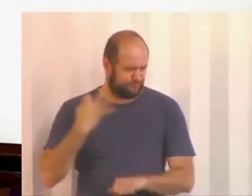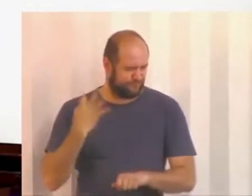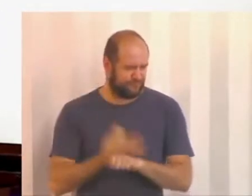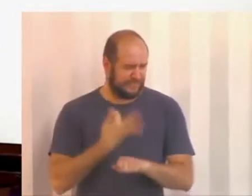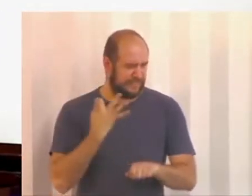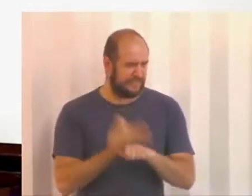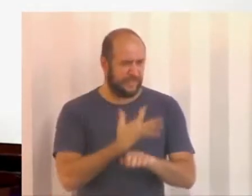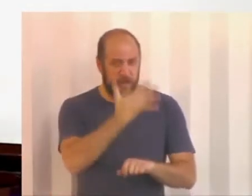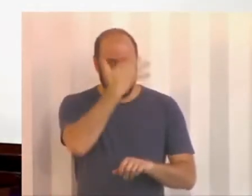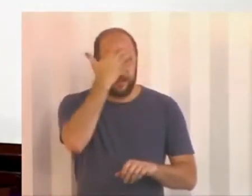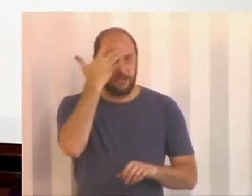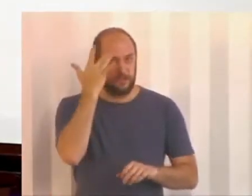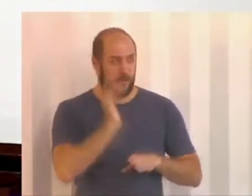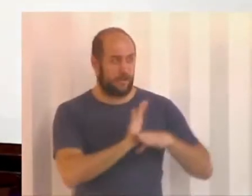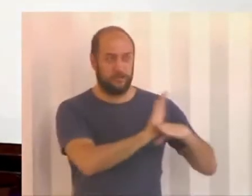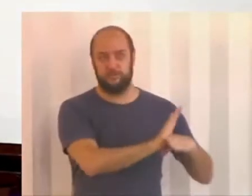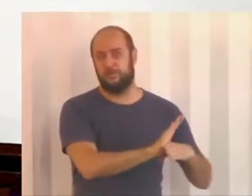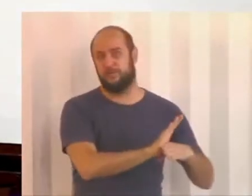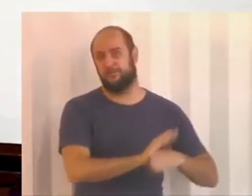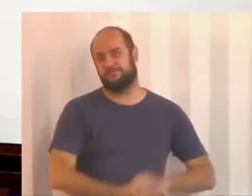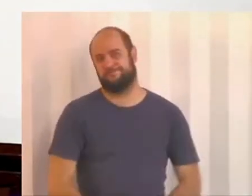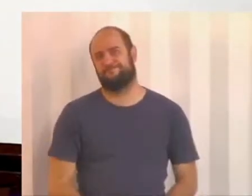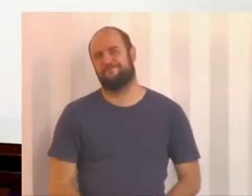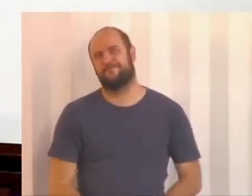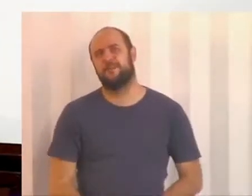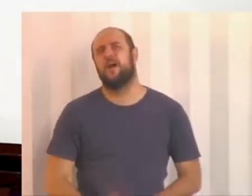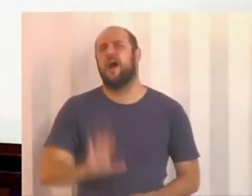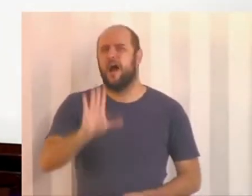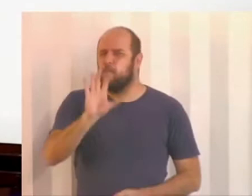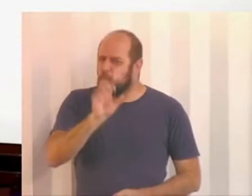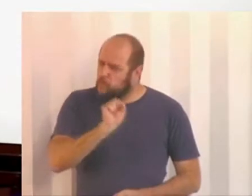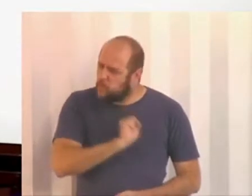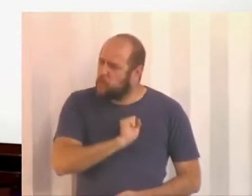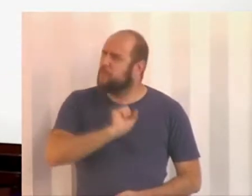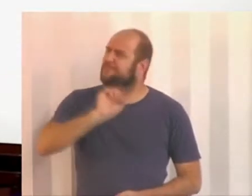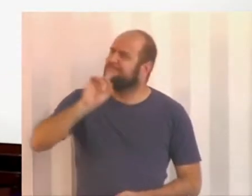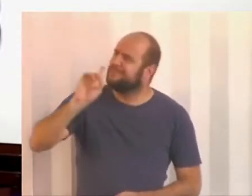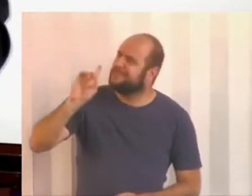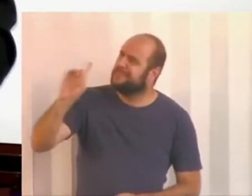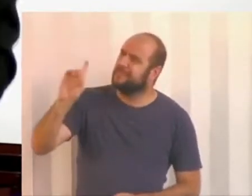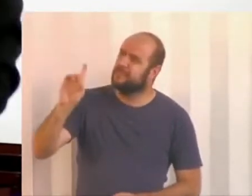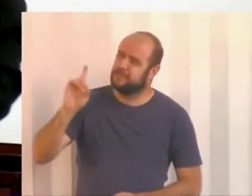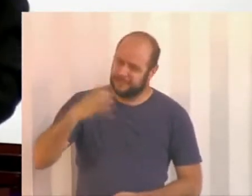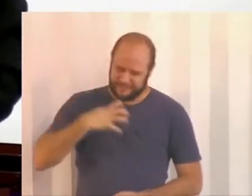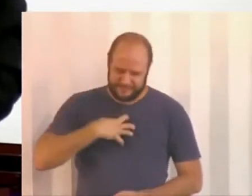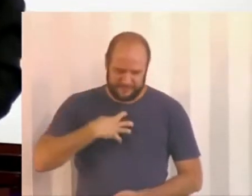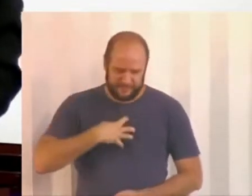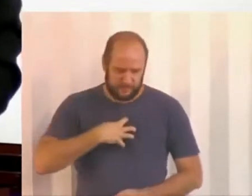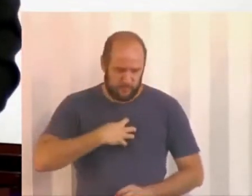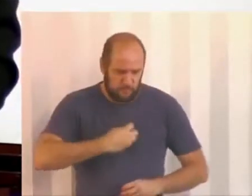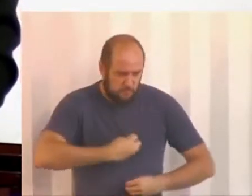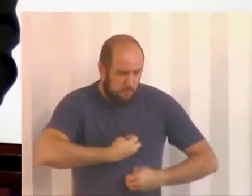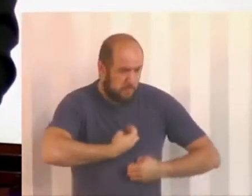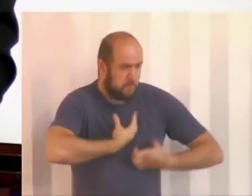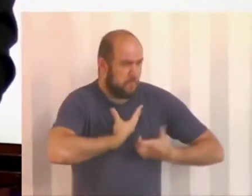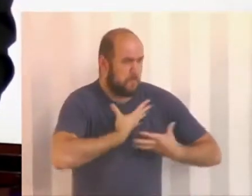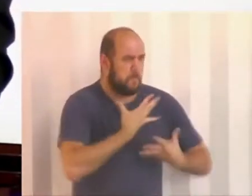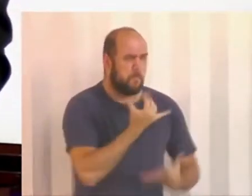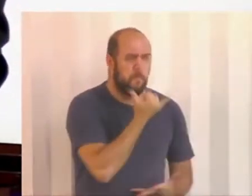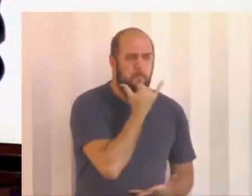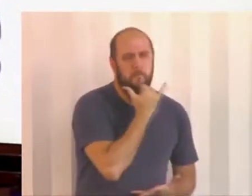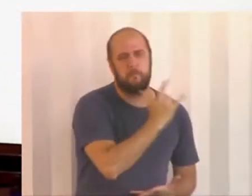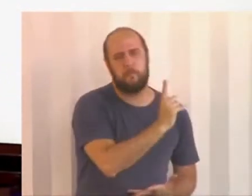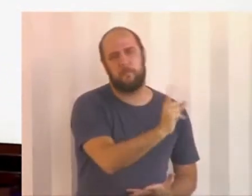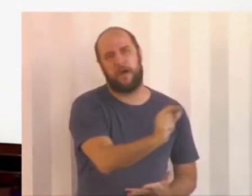irmão. É o amor de Deus que habita em mim que me leva a perdoar. É o amor